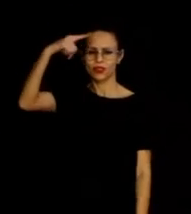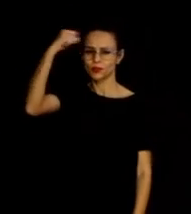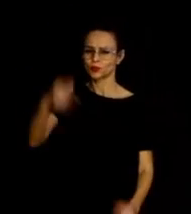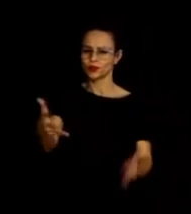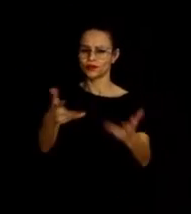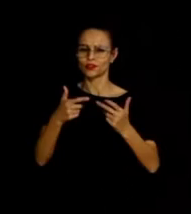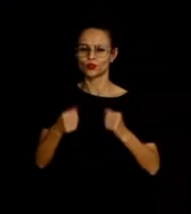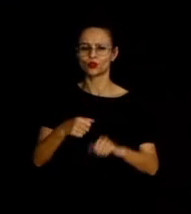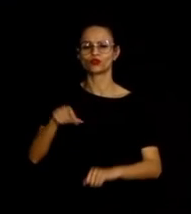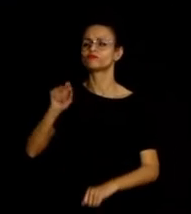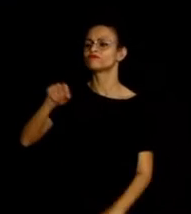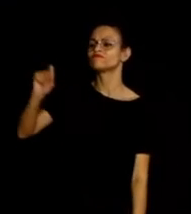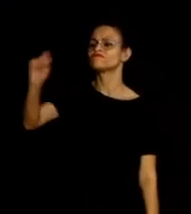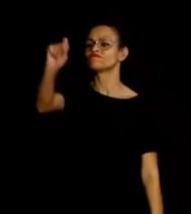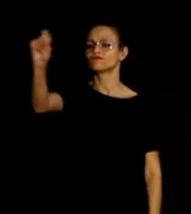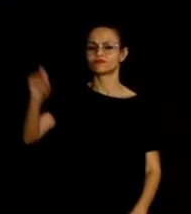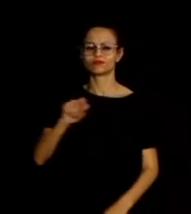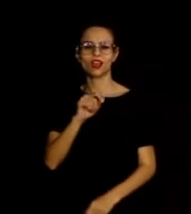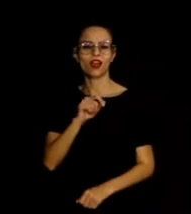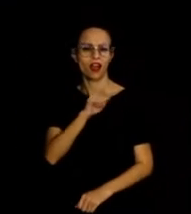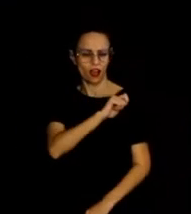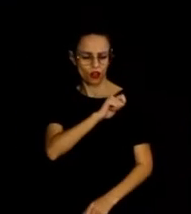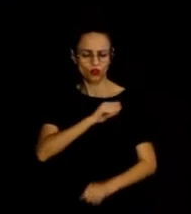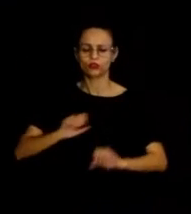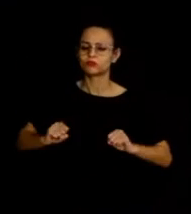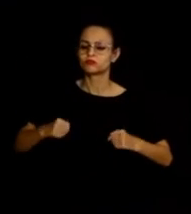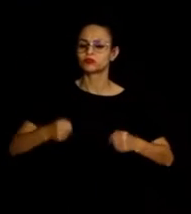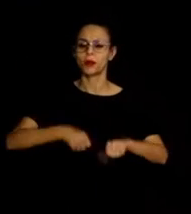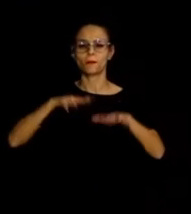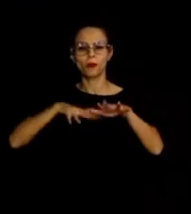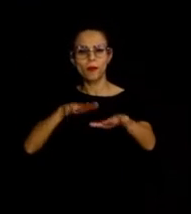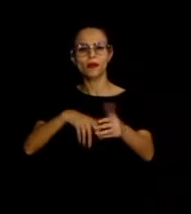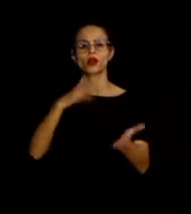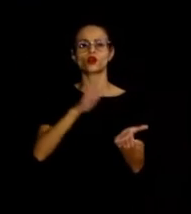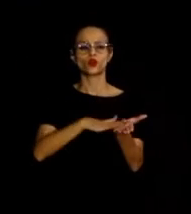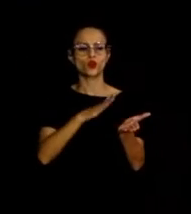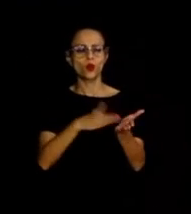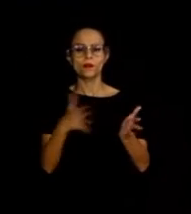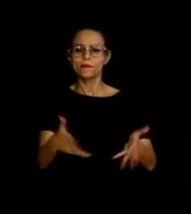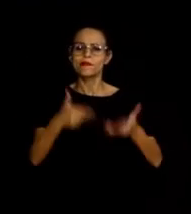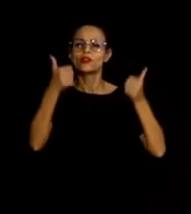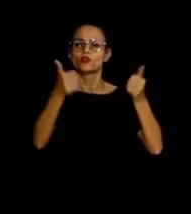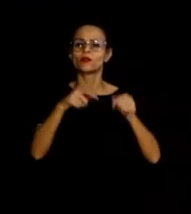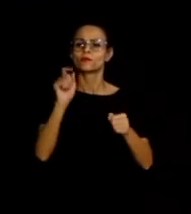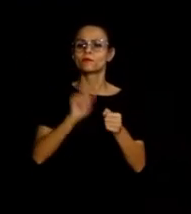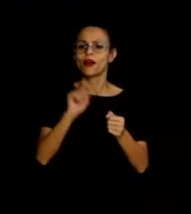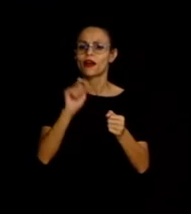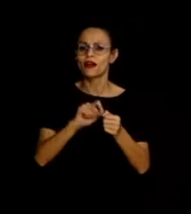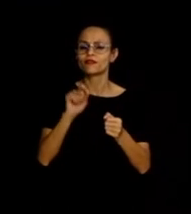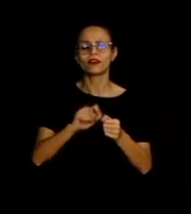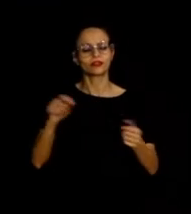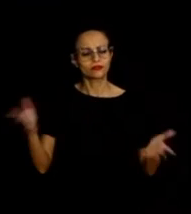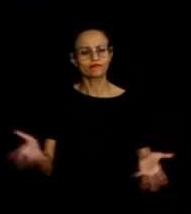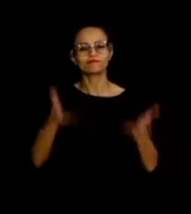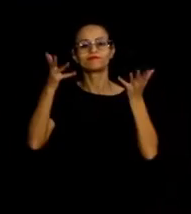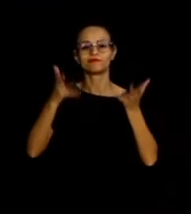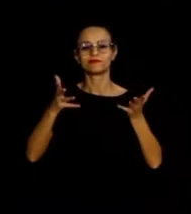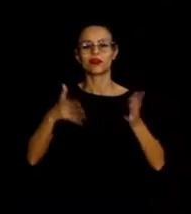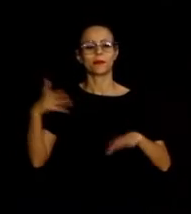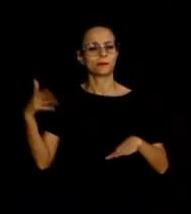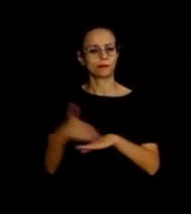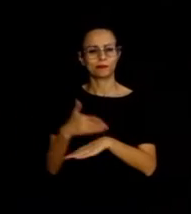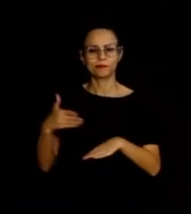O estudante se mobilizaram e vamos lá para cobrar melhoria para fazer o acontecer